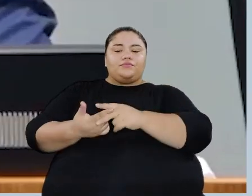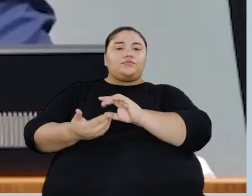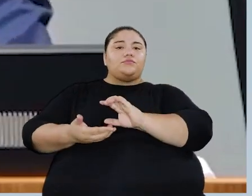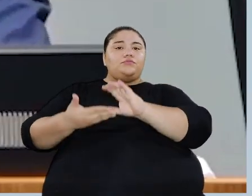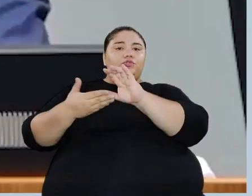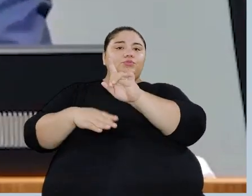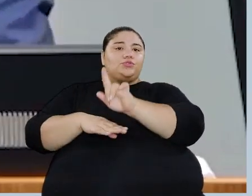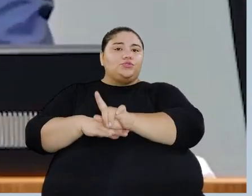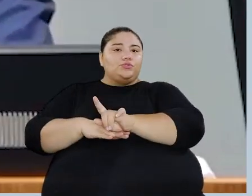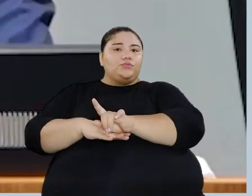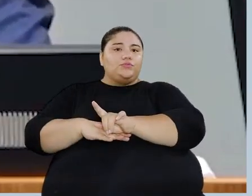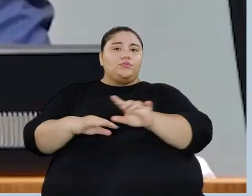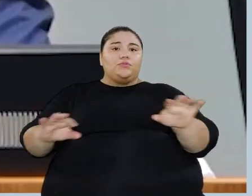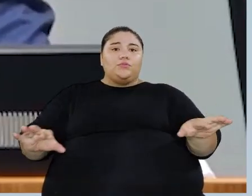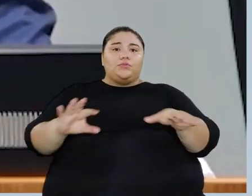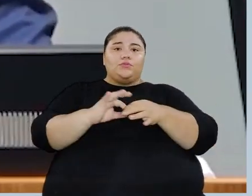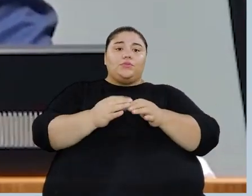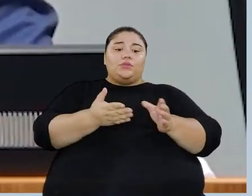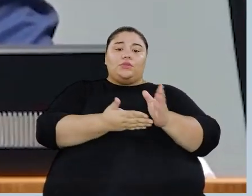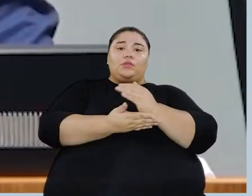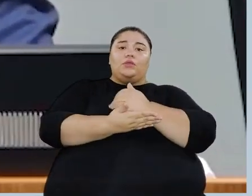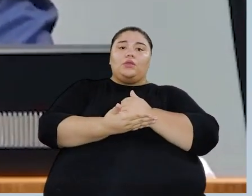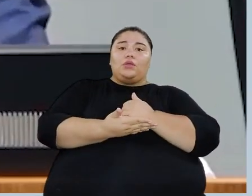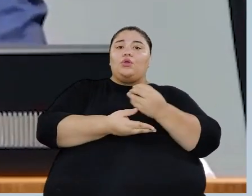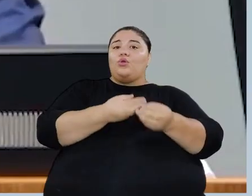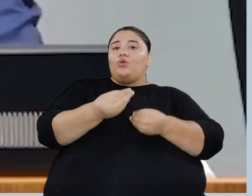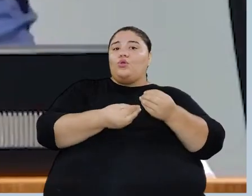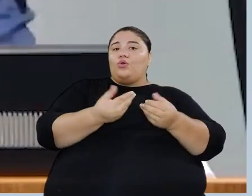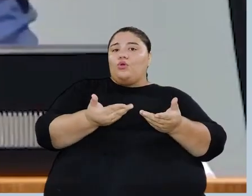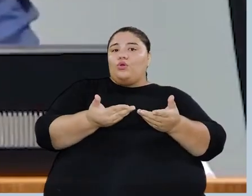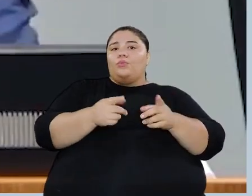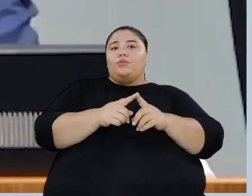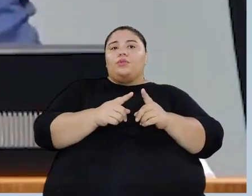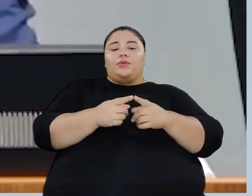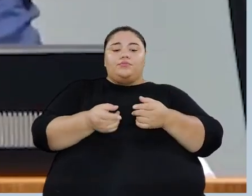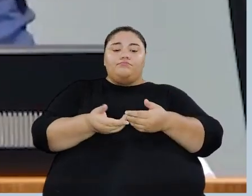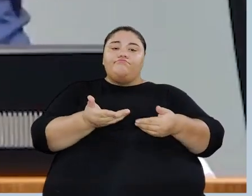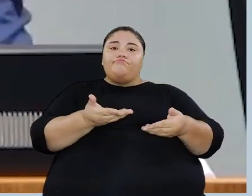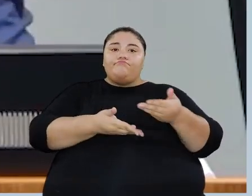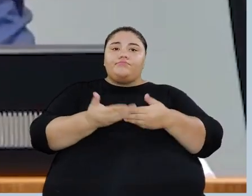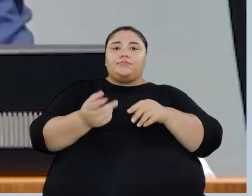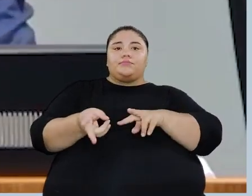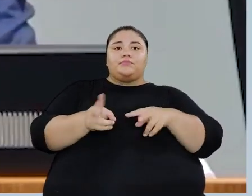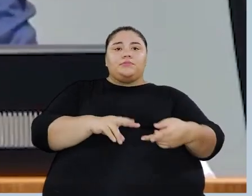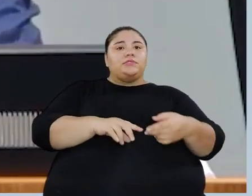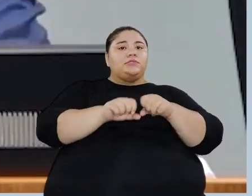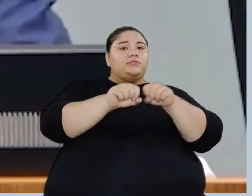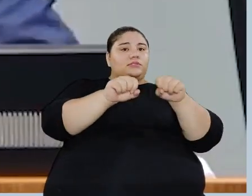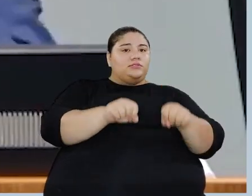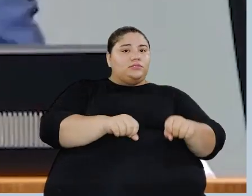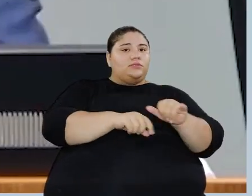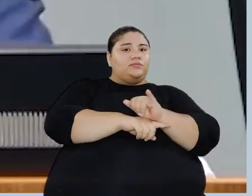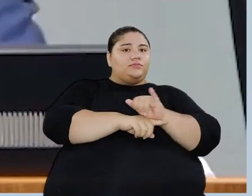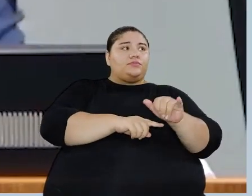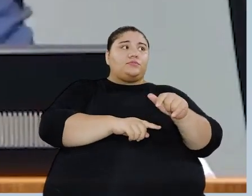do Comitê Gestor, como esses dados serão, né, transitarão para esse sistema de split